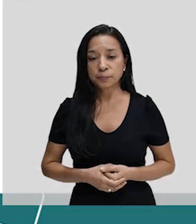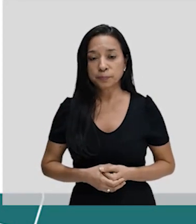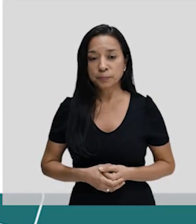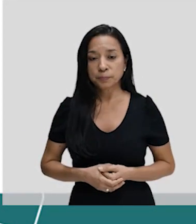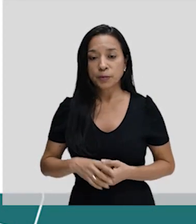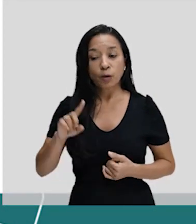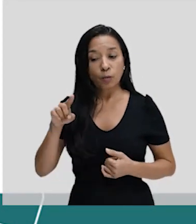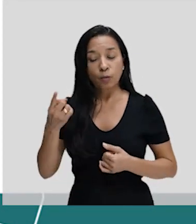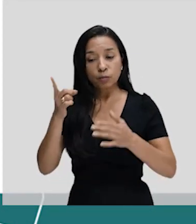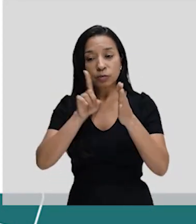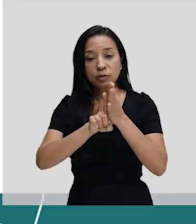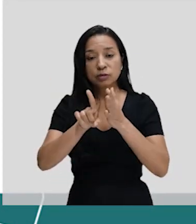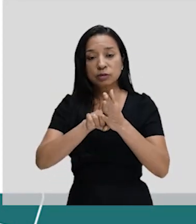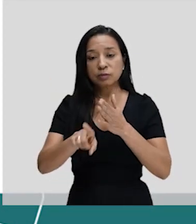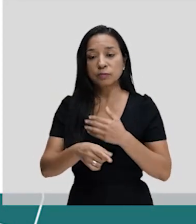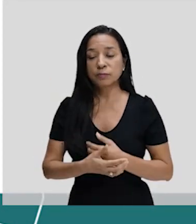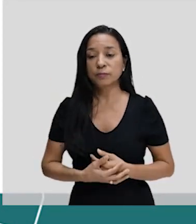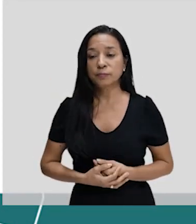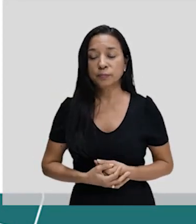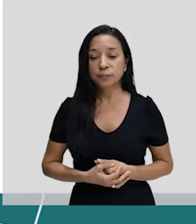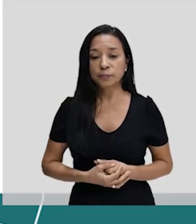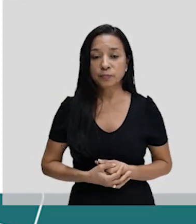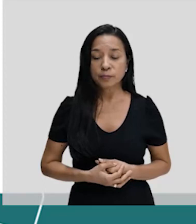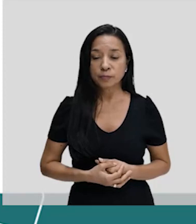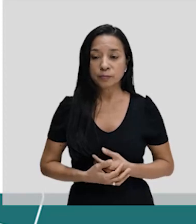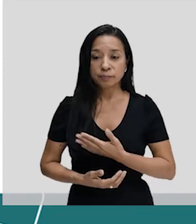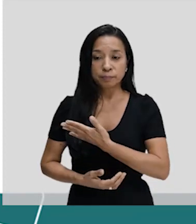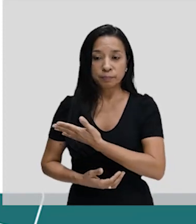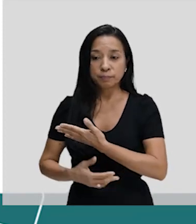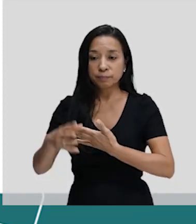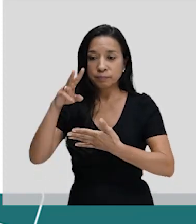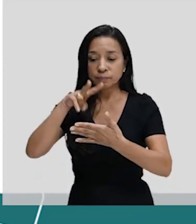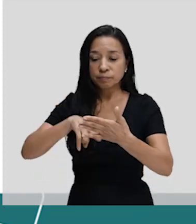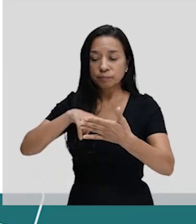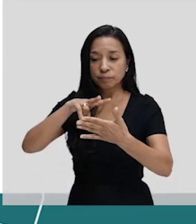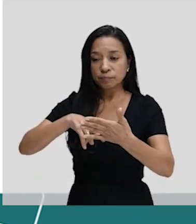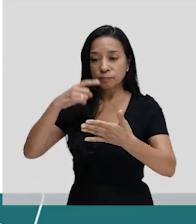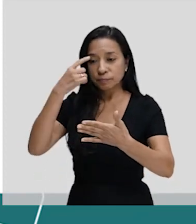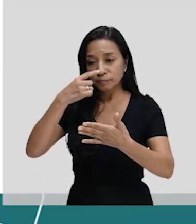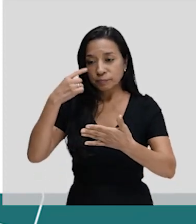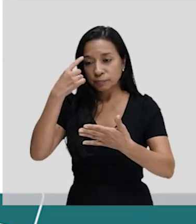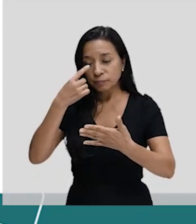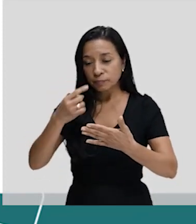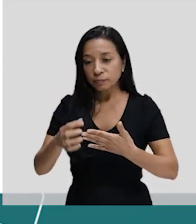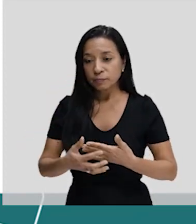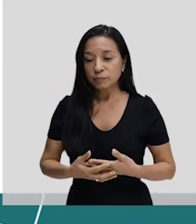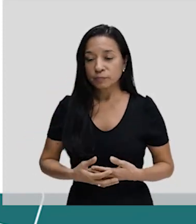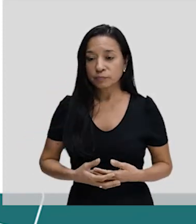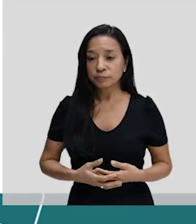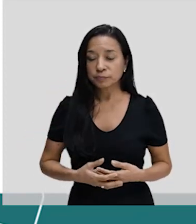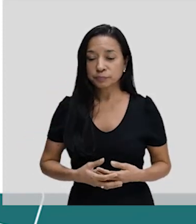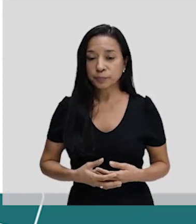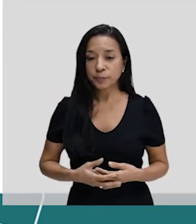Se en la frase tuvo lugar en Buenos Aires del 21